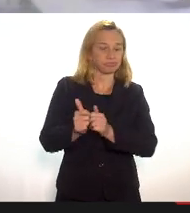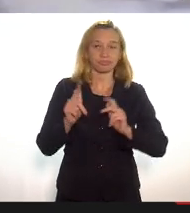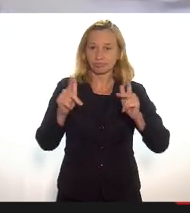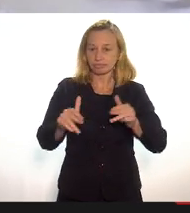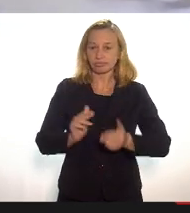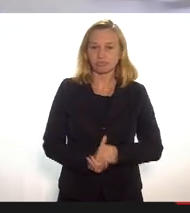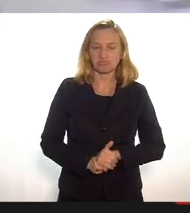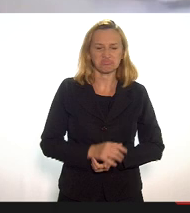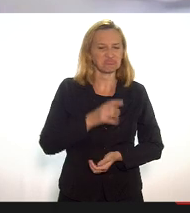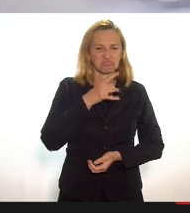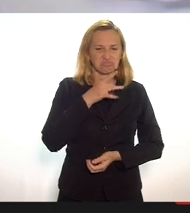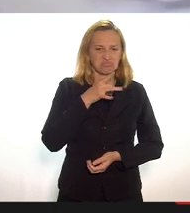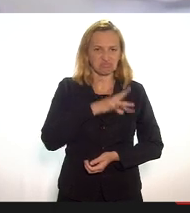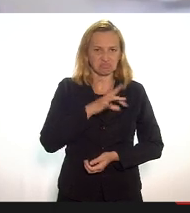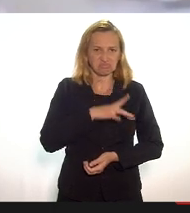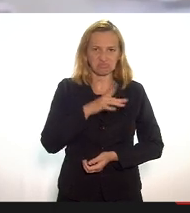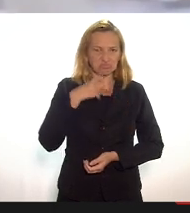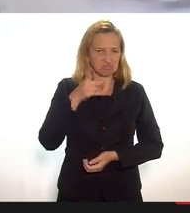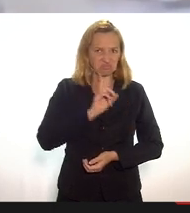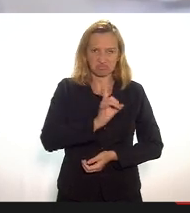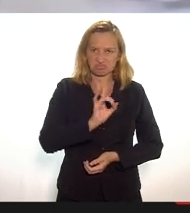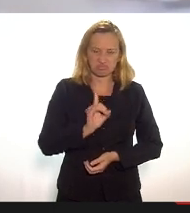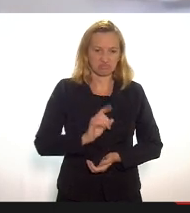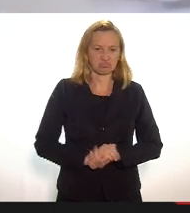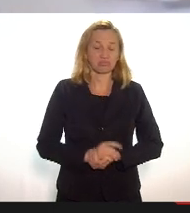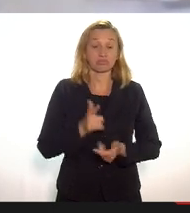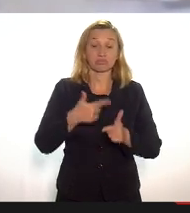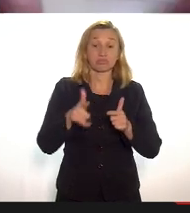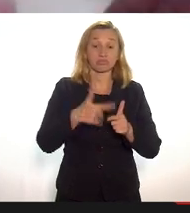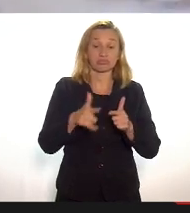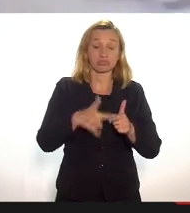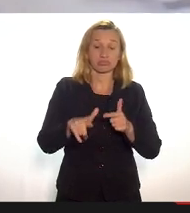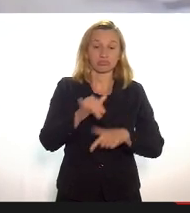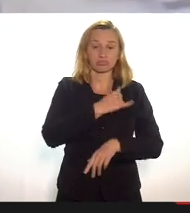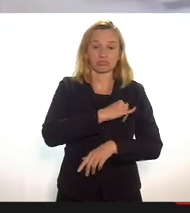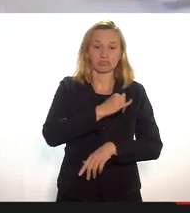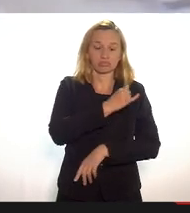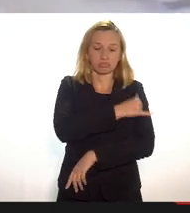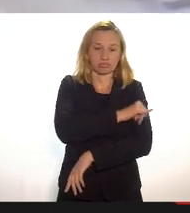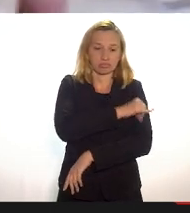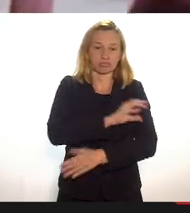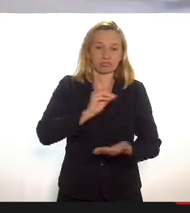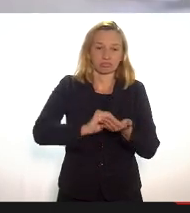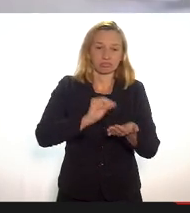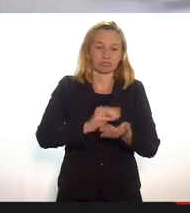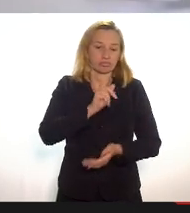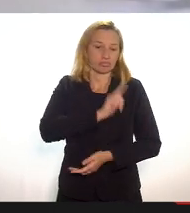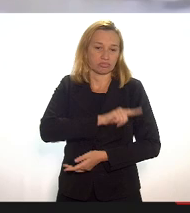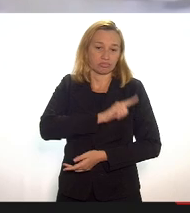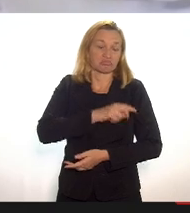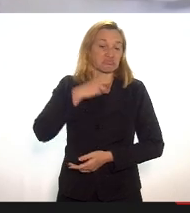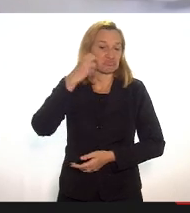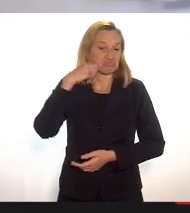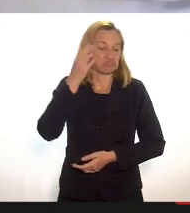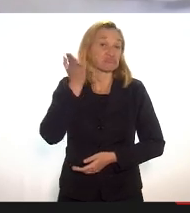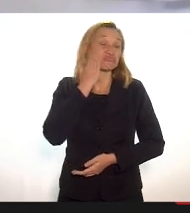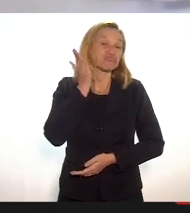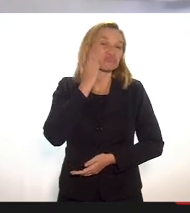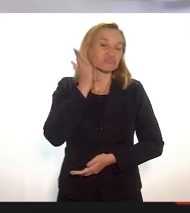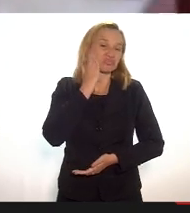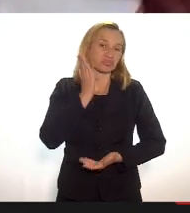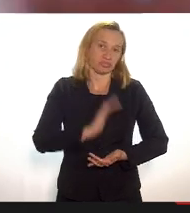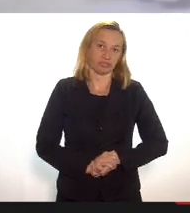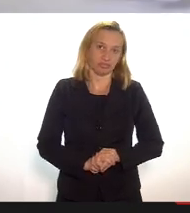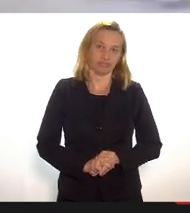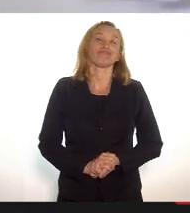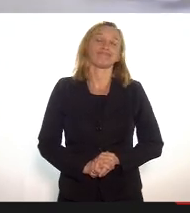Eu não tenho medo de dizer isso, não. O problema no Rio de Janeiro é falta de gestão, é falta de vergonha na cara, é incompetência do governo